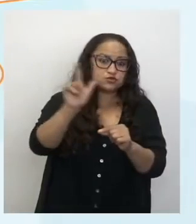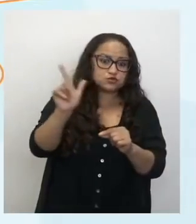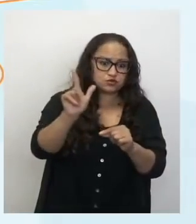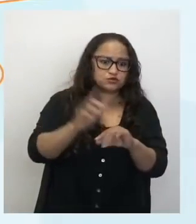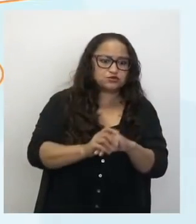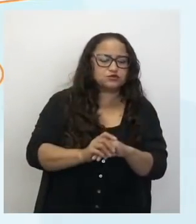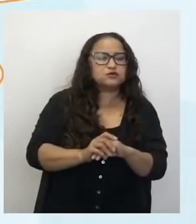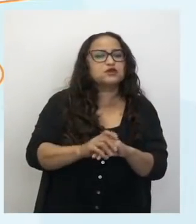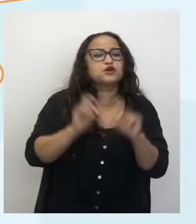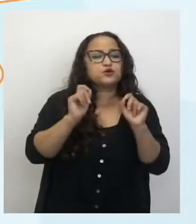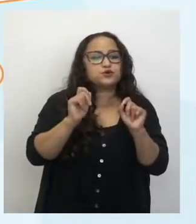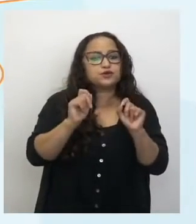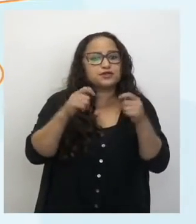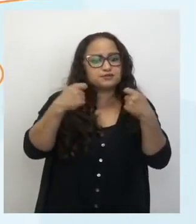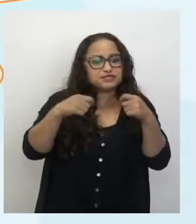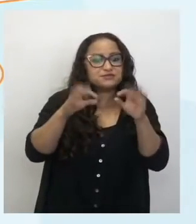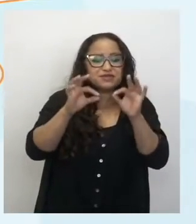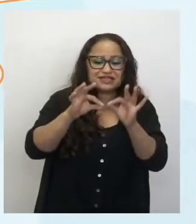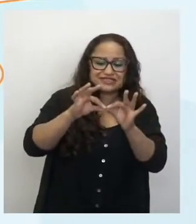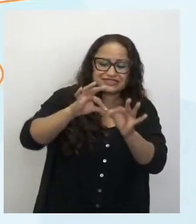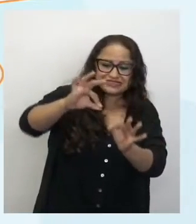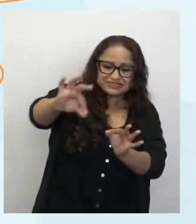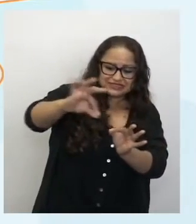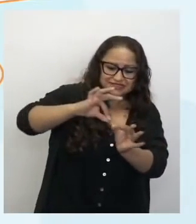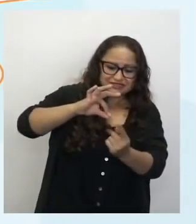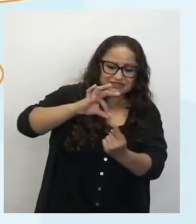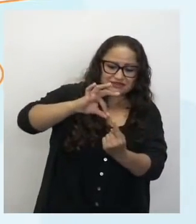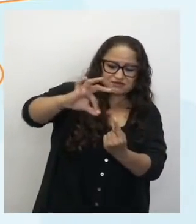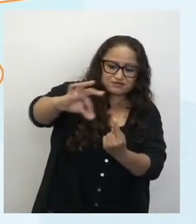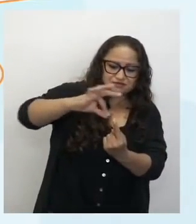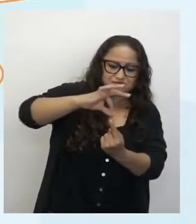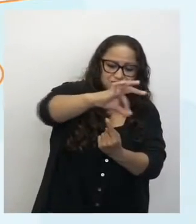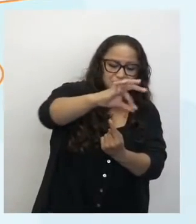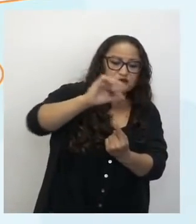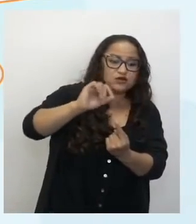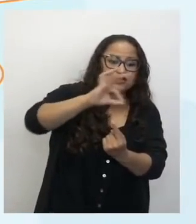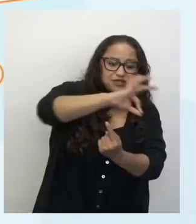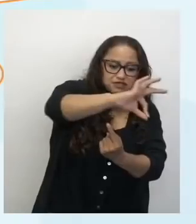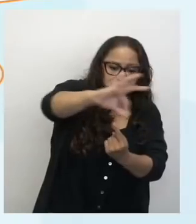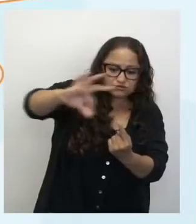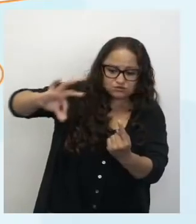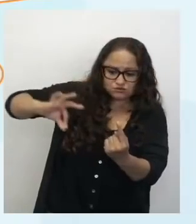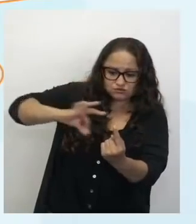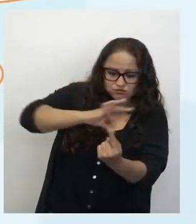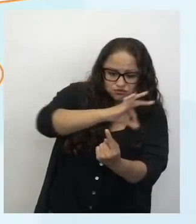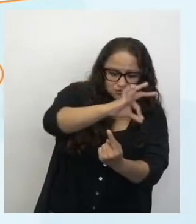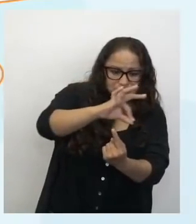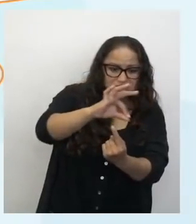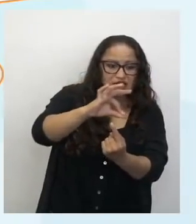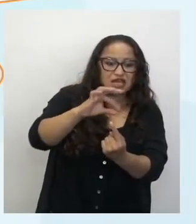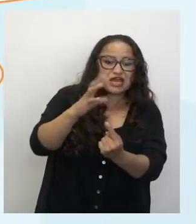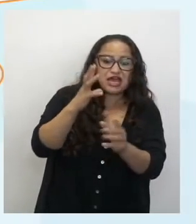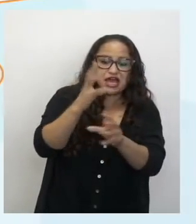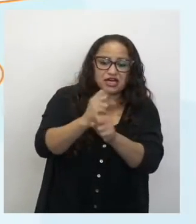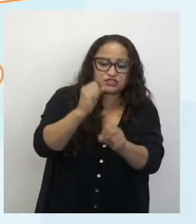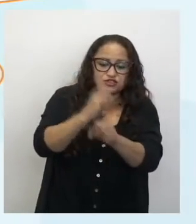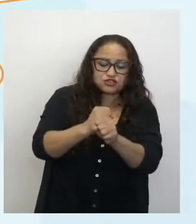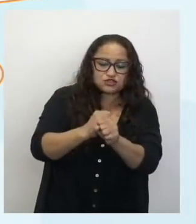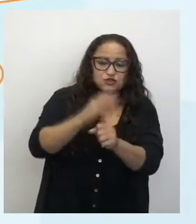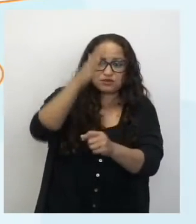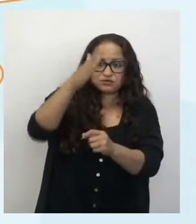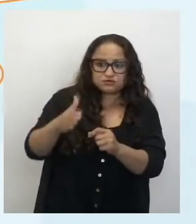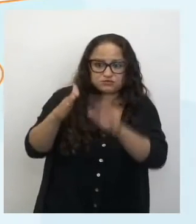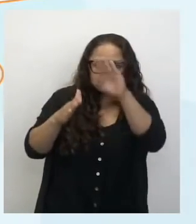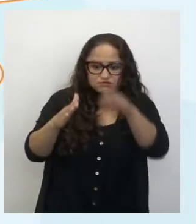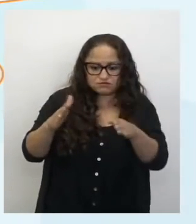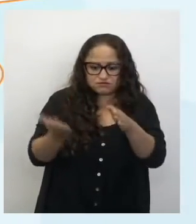Outra coisa que a gente tem que saber, o que é o perímetro. Perímetro é o contorno da figura, né? É a soma de todos os lados. E